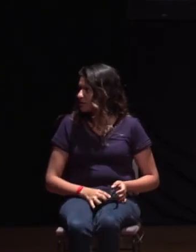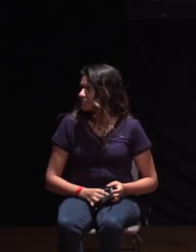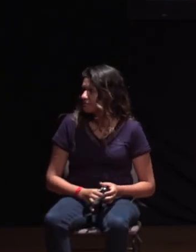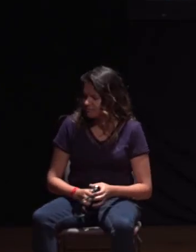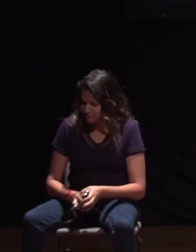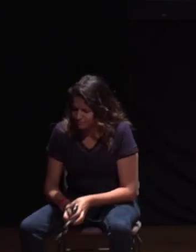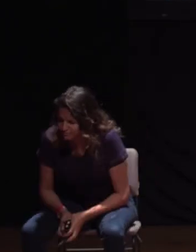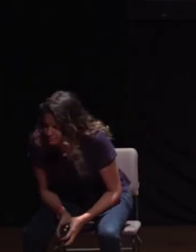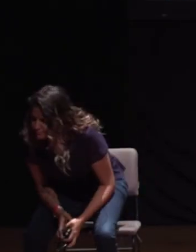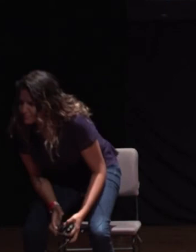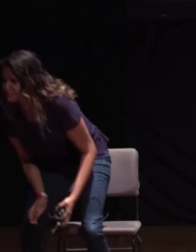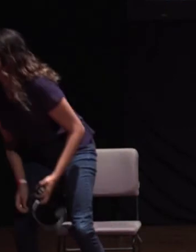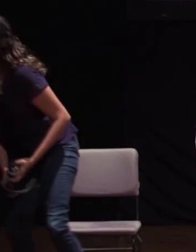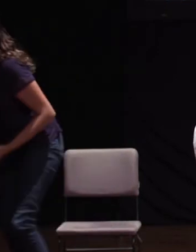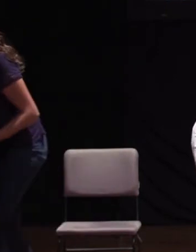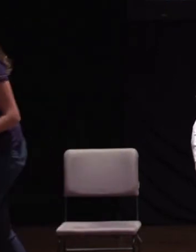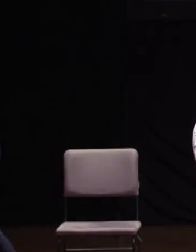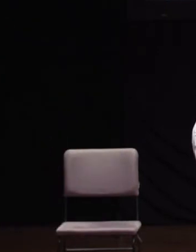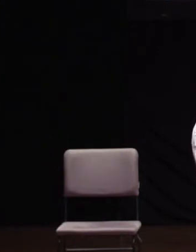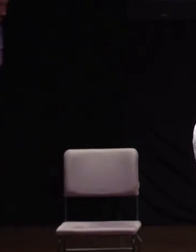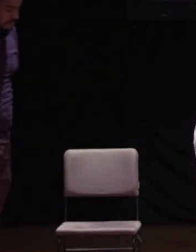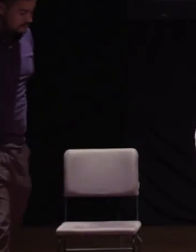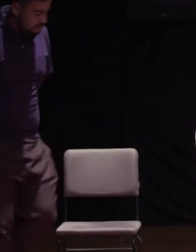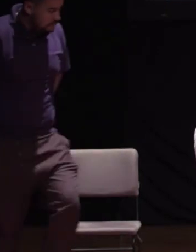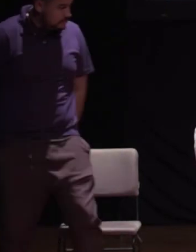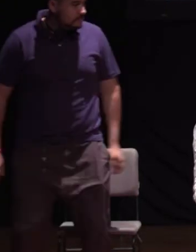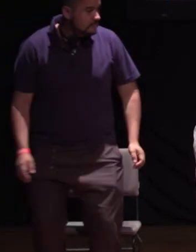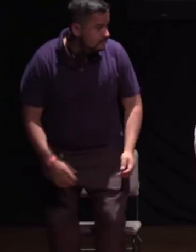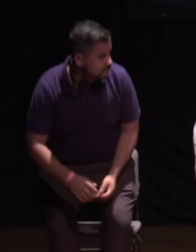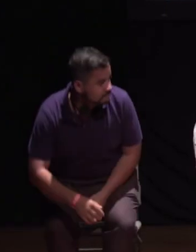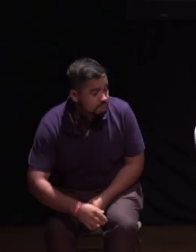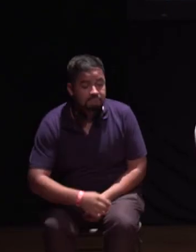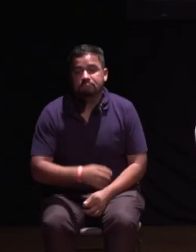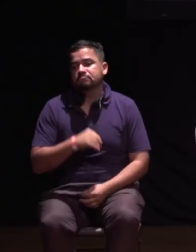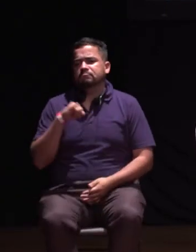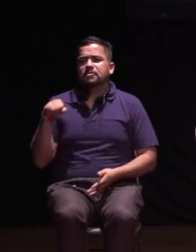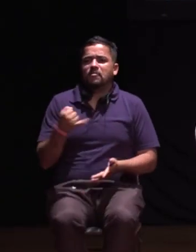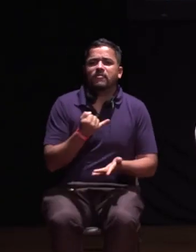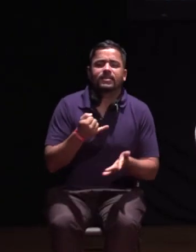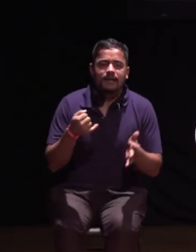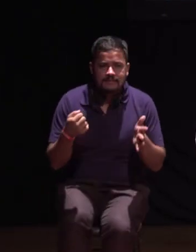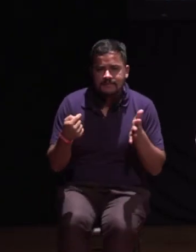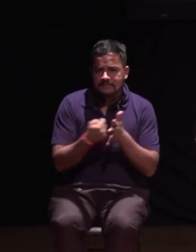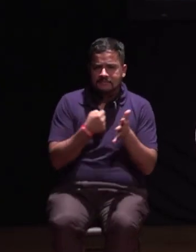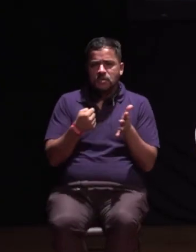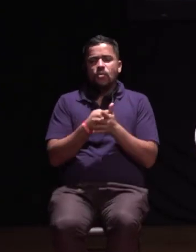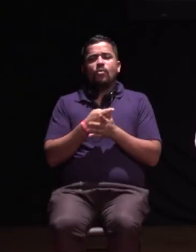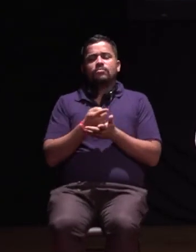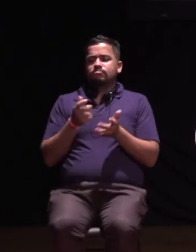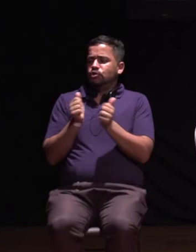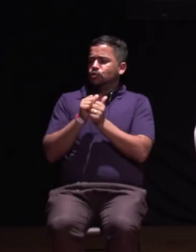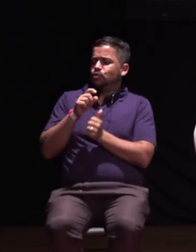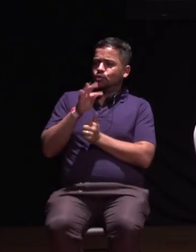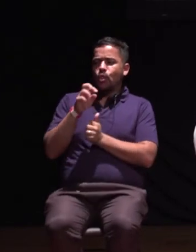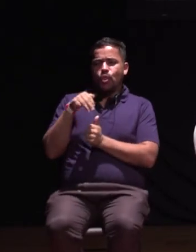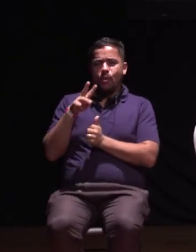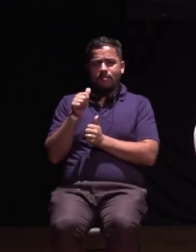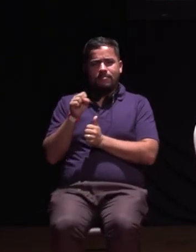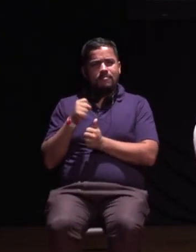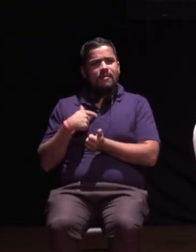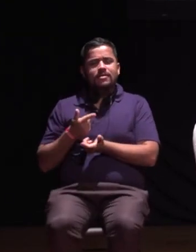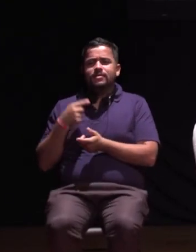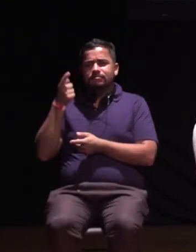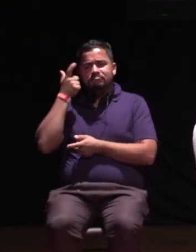Queria aproveitar a sua pergunta para estender um pouco uma conversa que eu tive no almoço com o Tomás. Eu